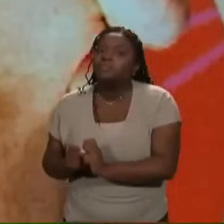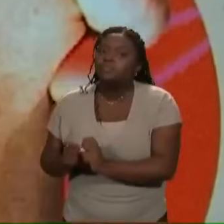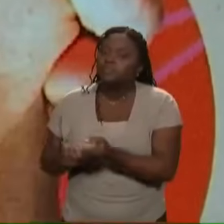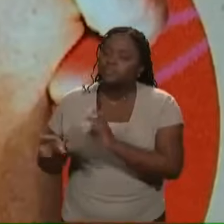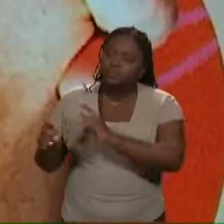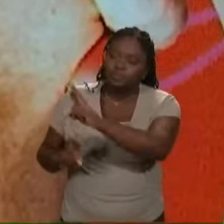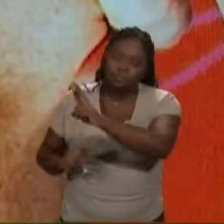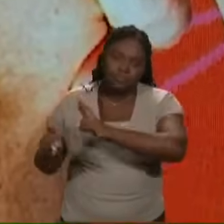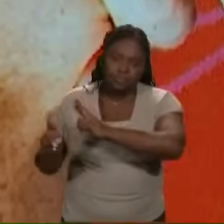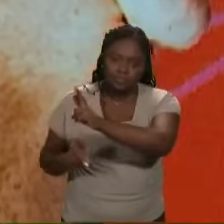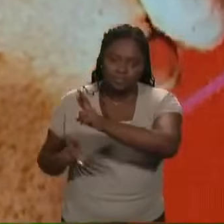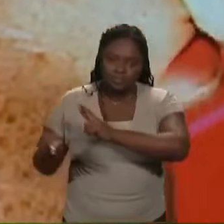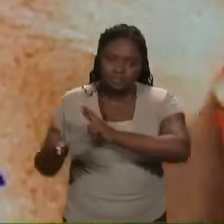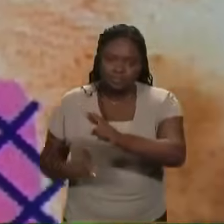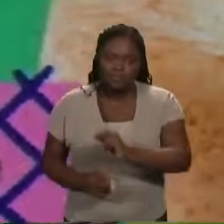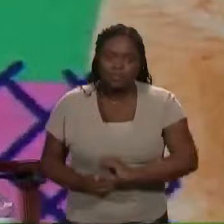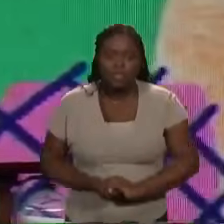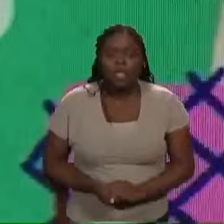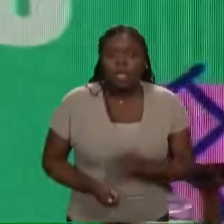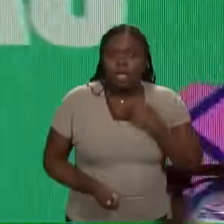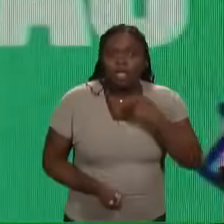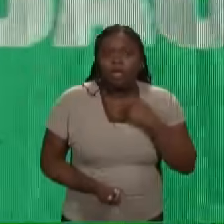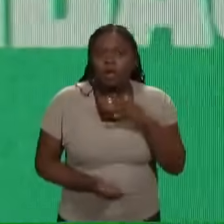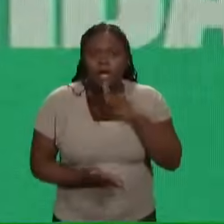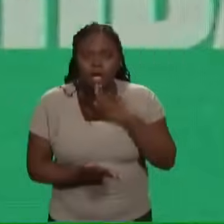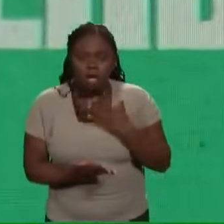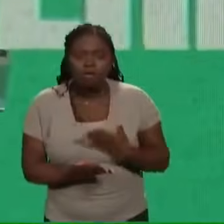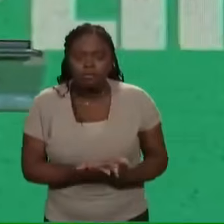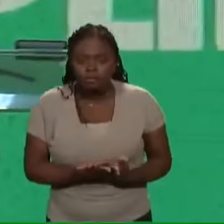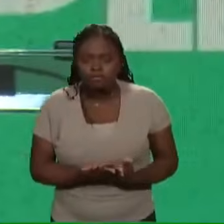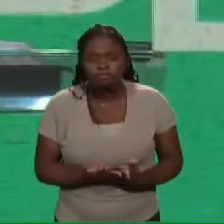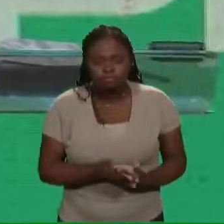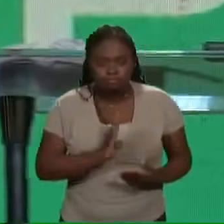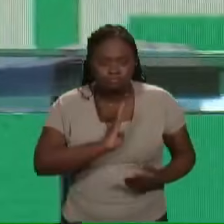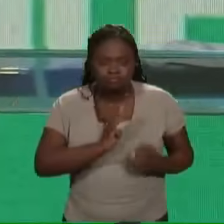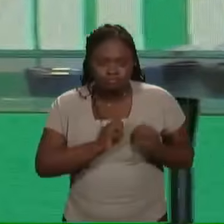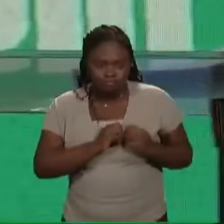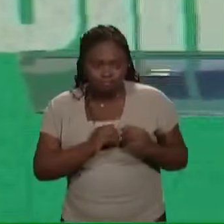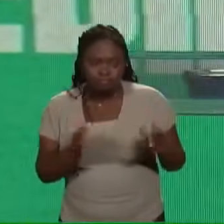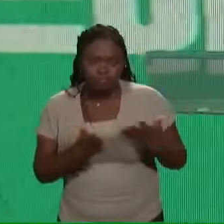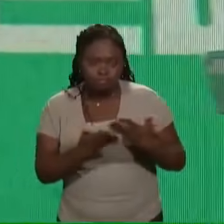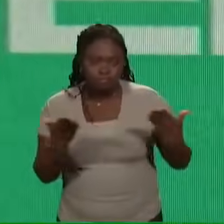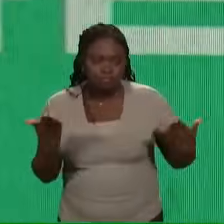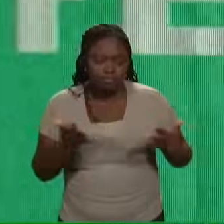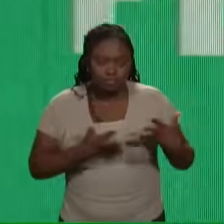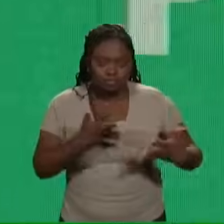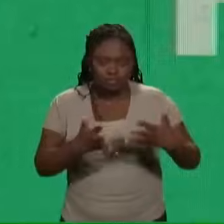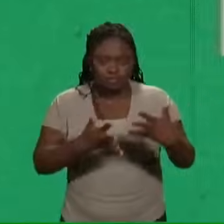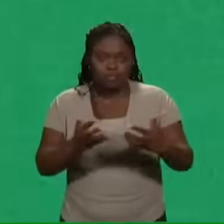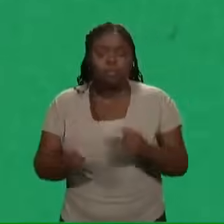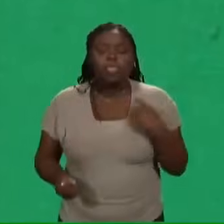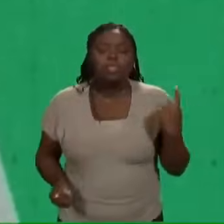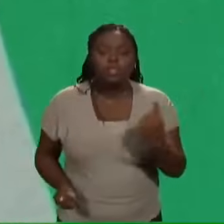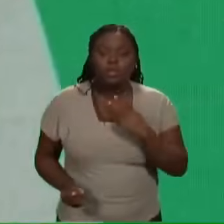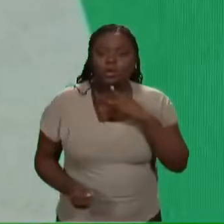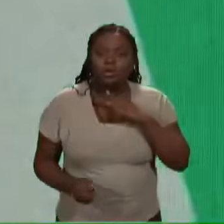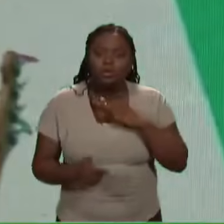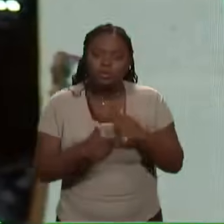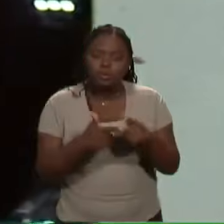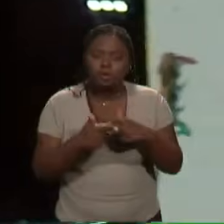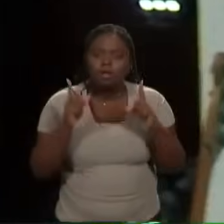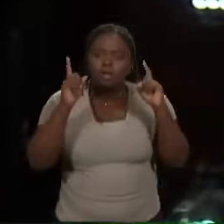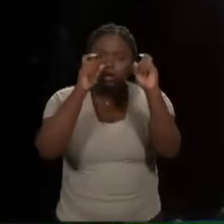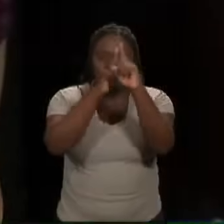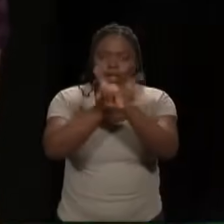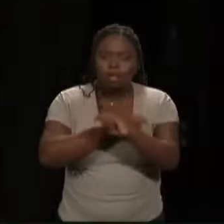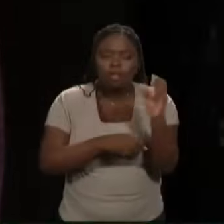reconciliação. Sabe o que eu estou assustado, gente? Vou abrir meu coração para vocês aqui. Muitos de nós temos problemas graves dentro